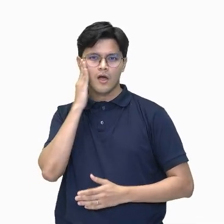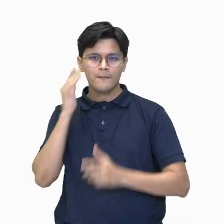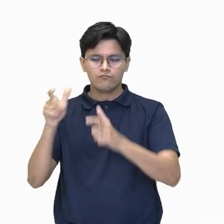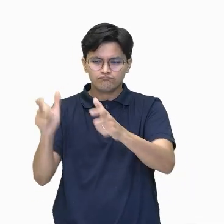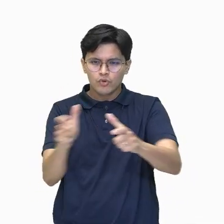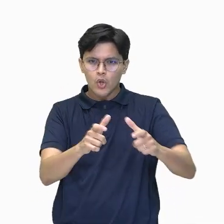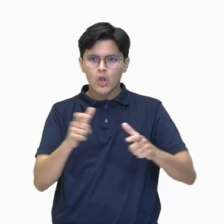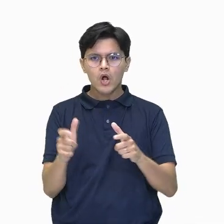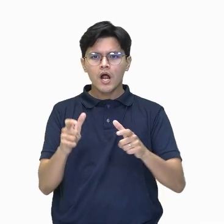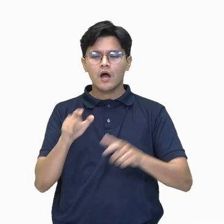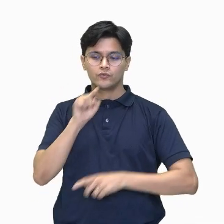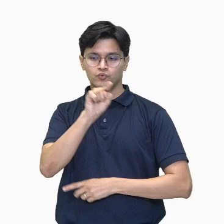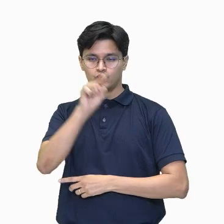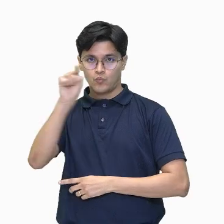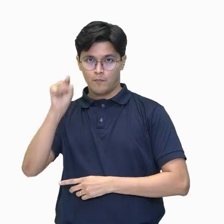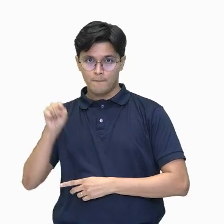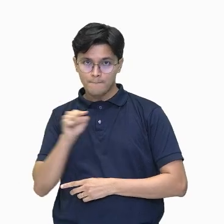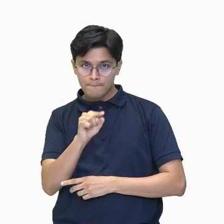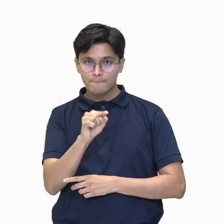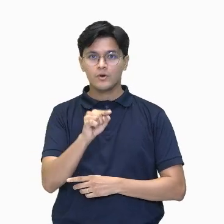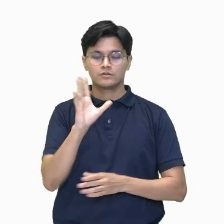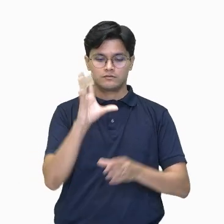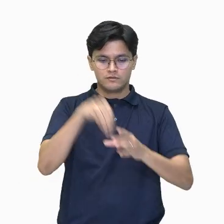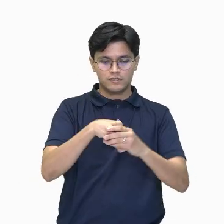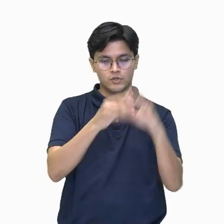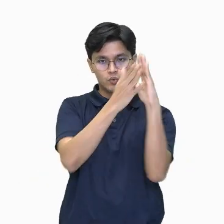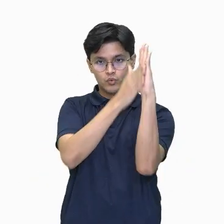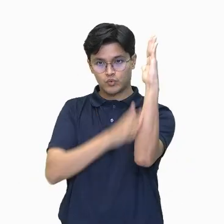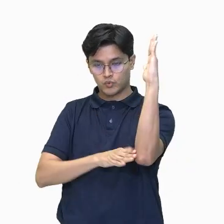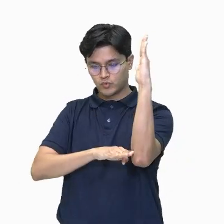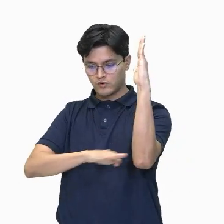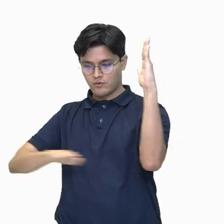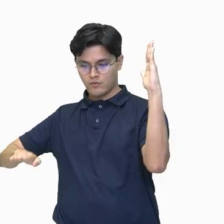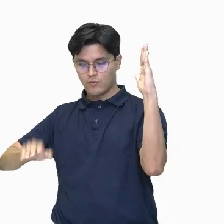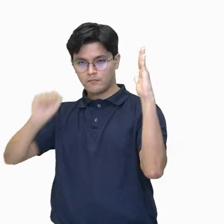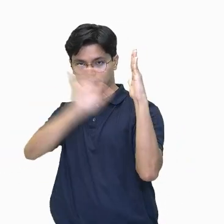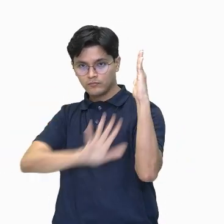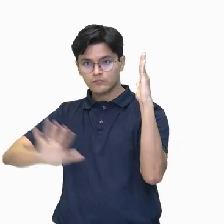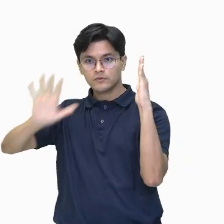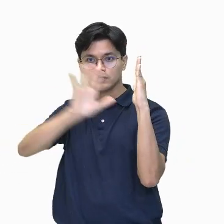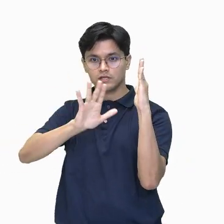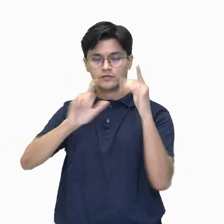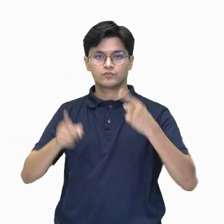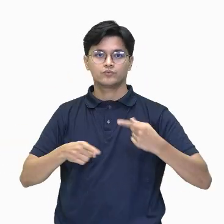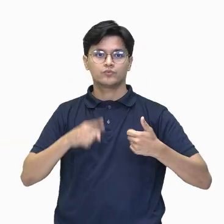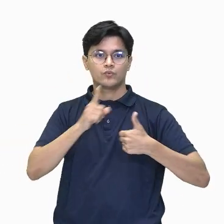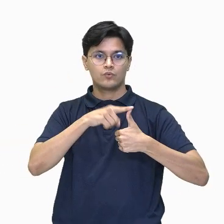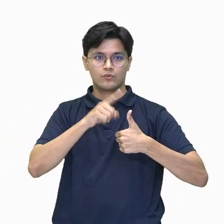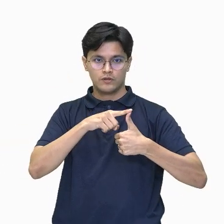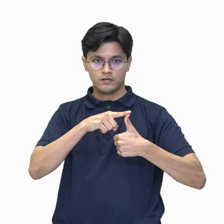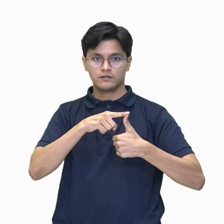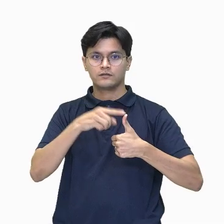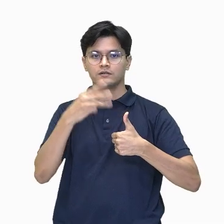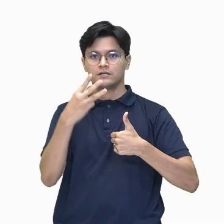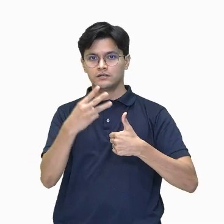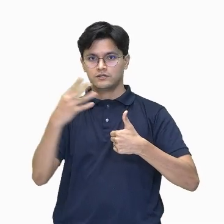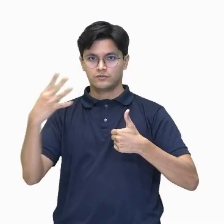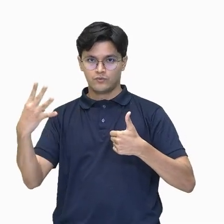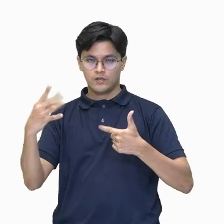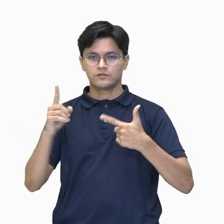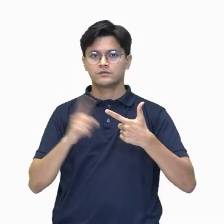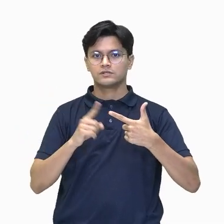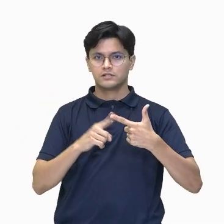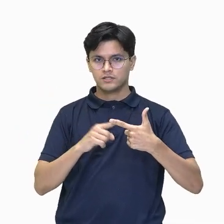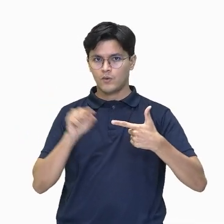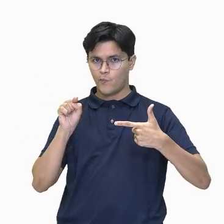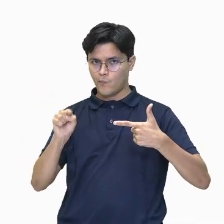plano cartesiano, e o primeiro ponto que nós vemos aí é o ponto 3 e 4, o segundo